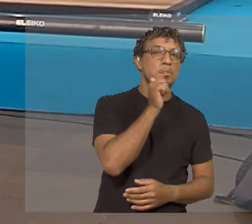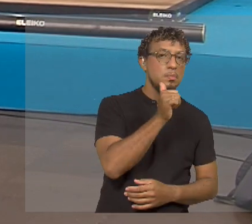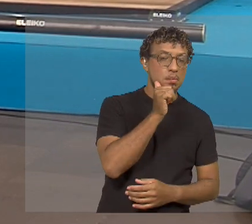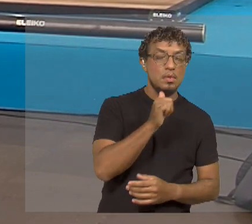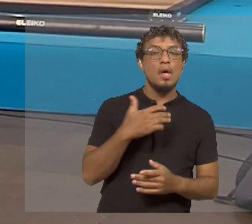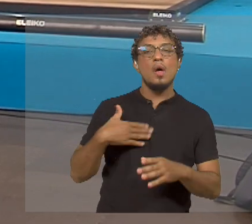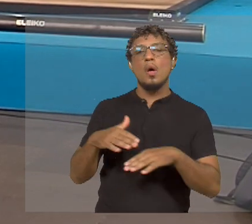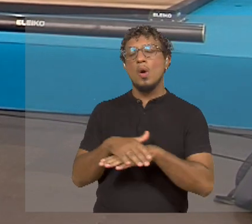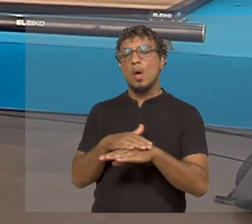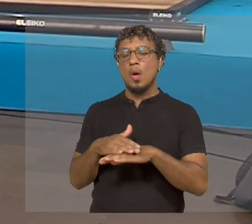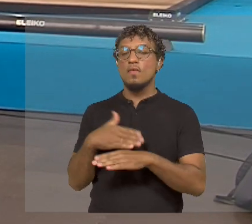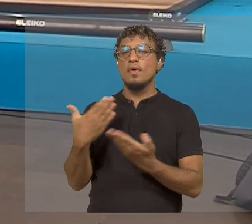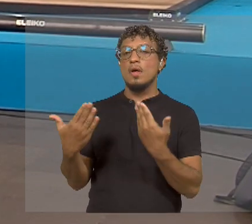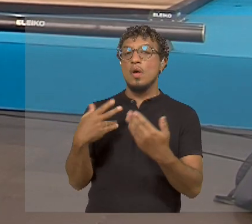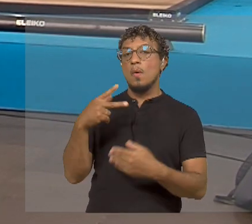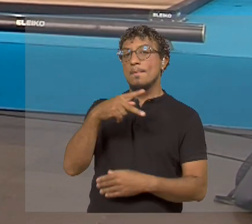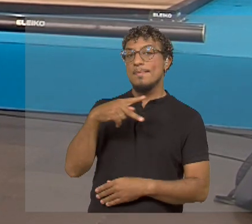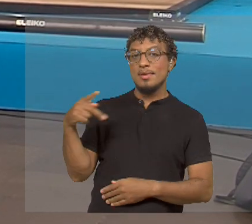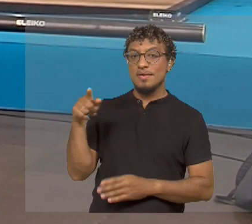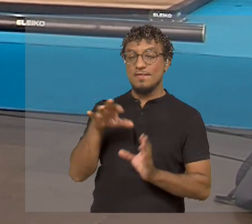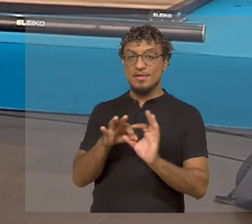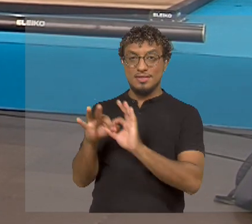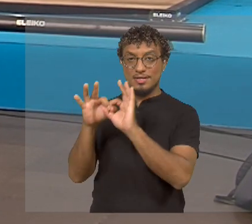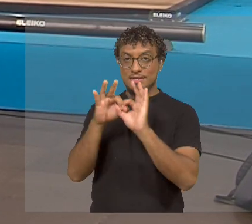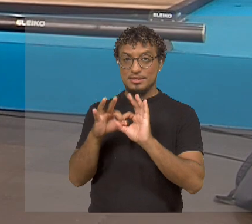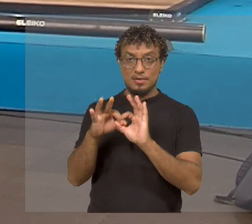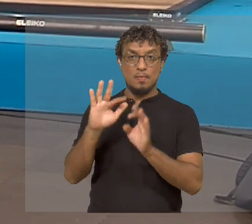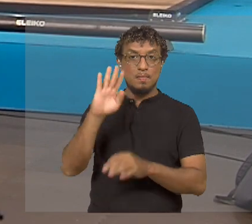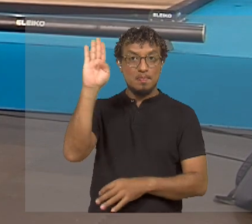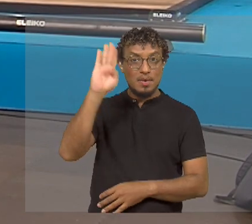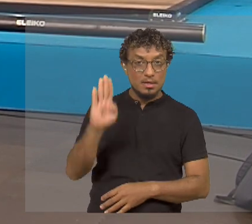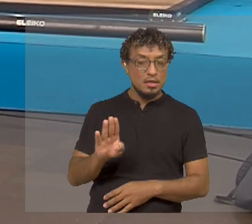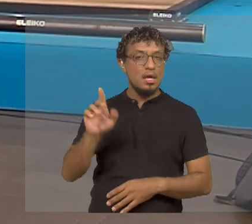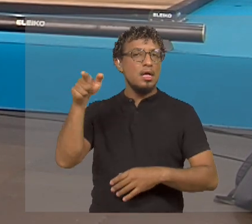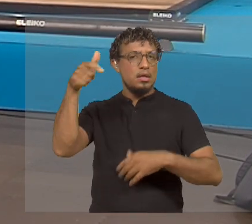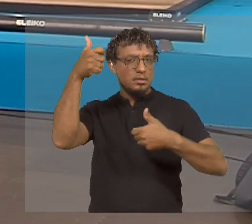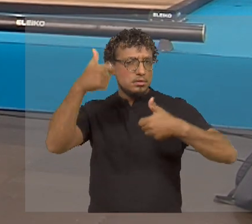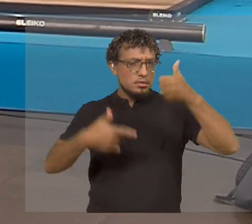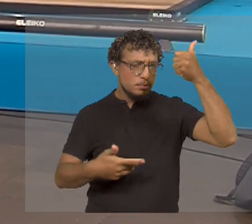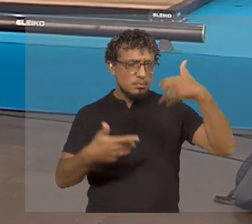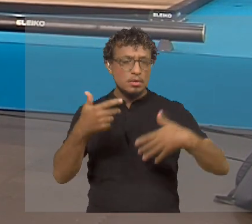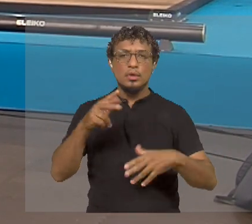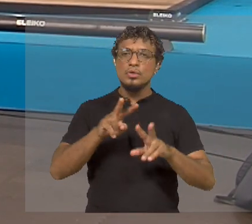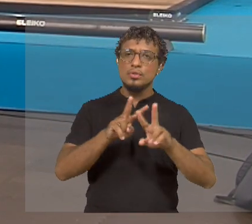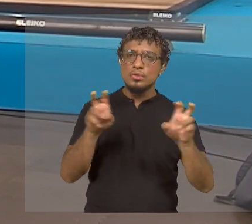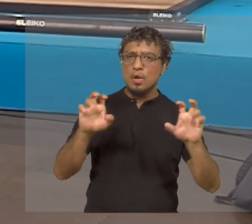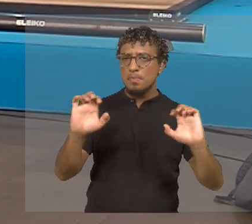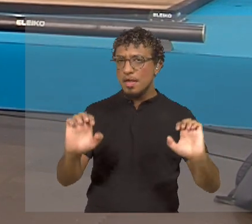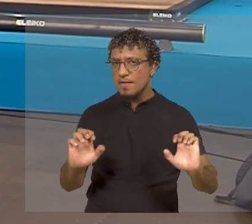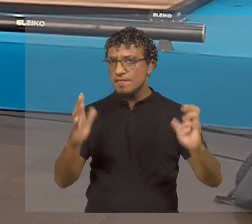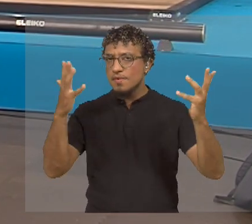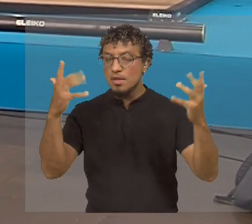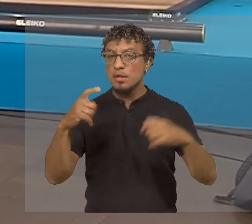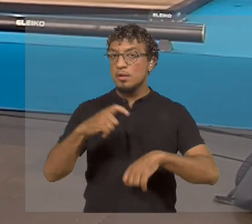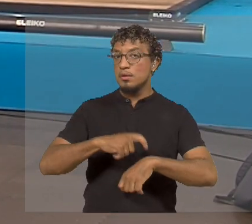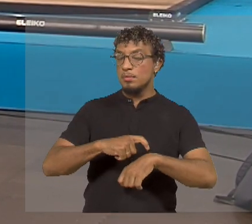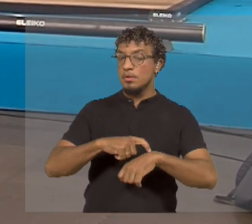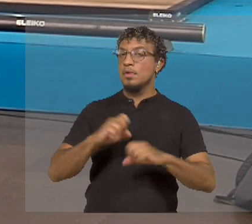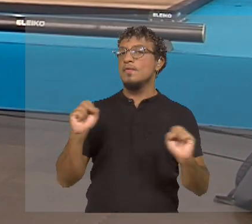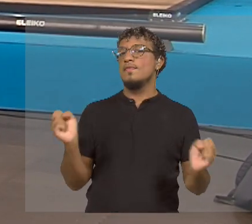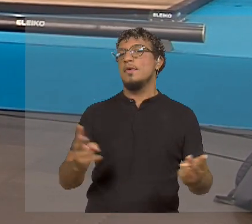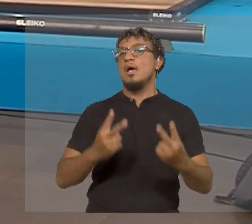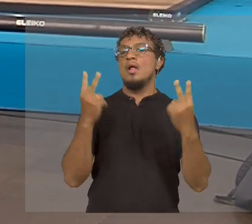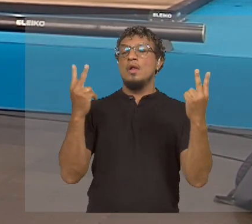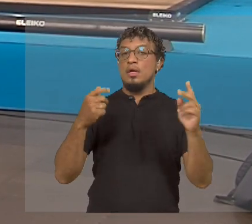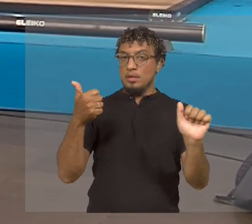Confederação Brasileira de Levantamento de Peso, Henrique Monteiro Dias, e ele falou um pouco mais sobre esse evento, que é um momento de